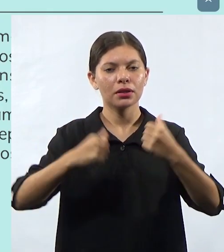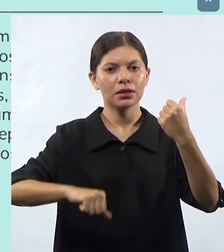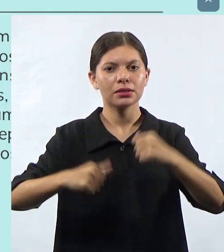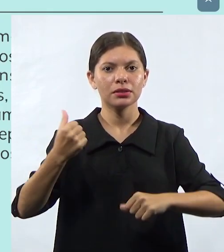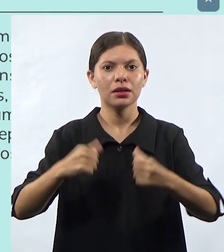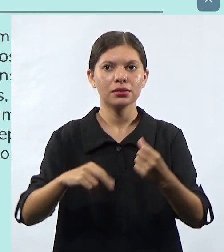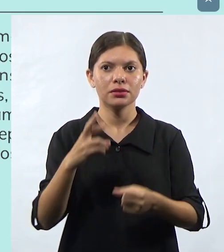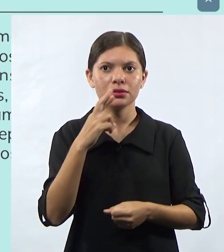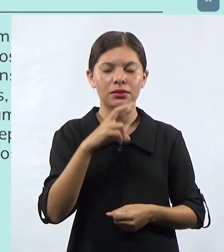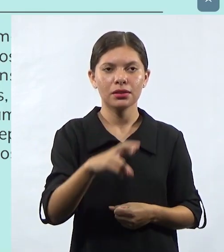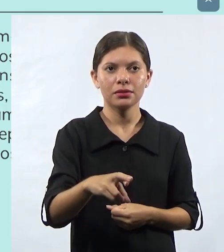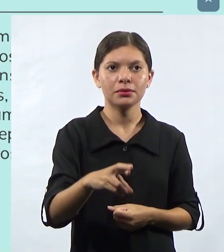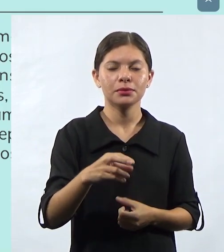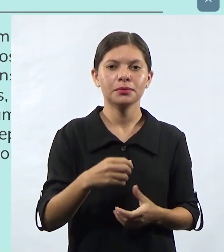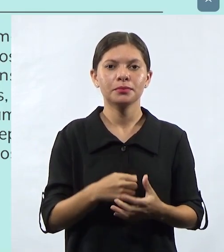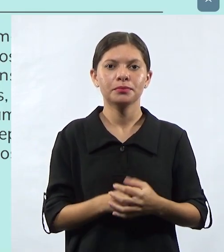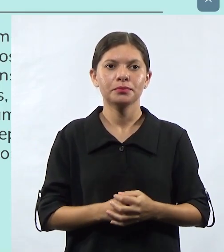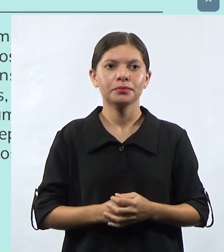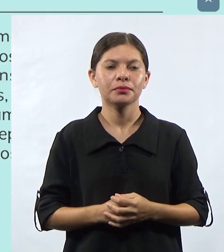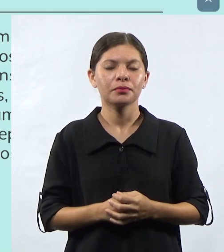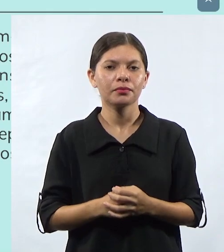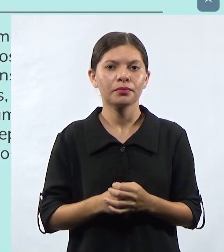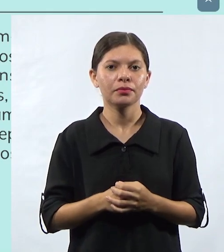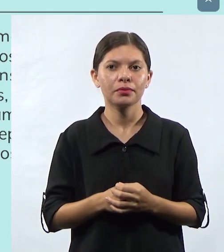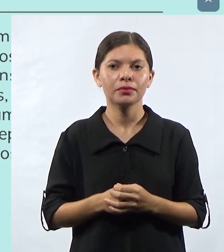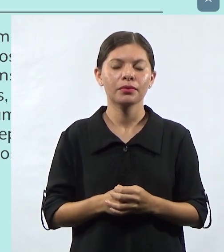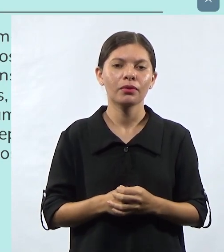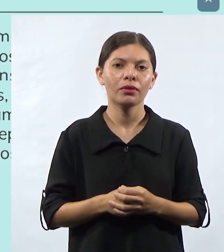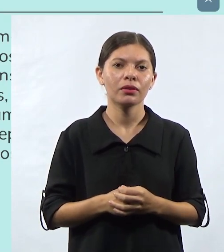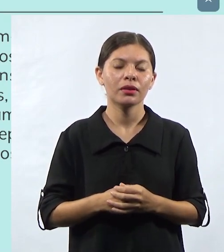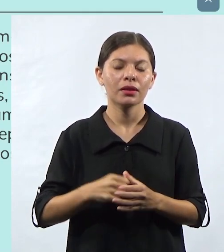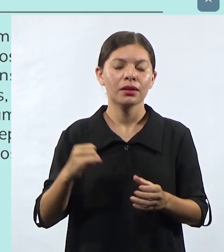importante que a equipe, ou seja, né, vamos aí para